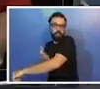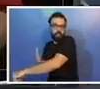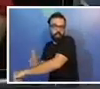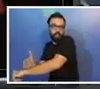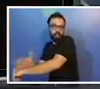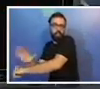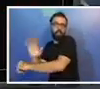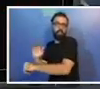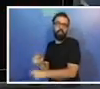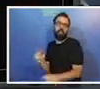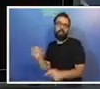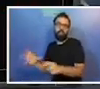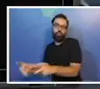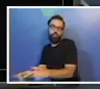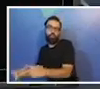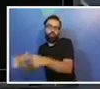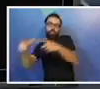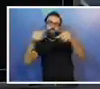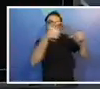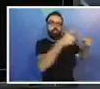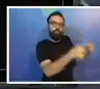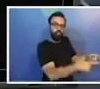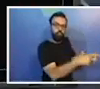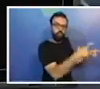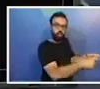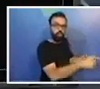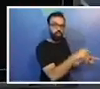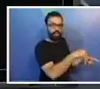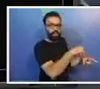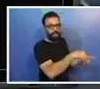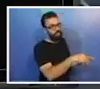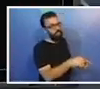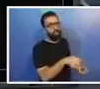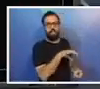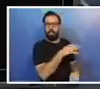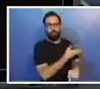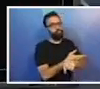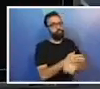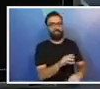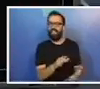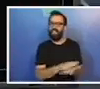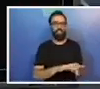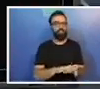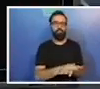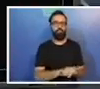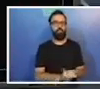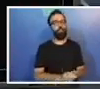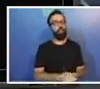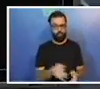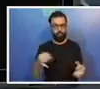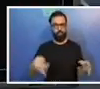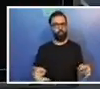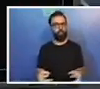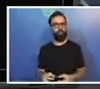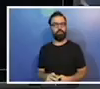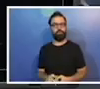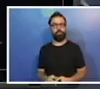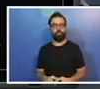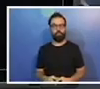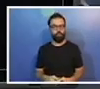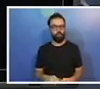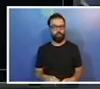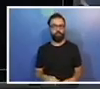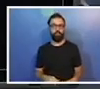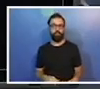sendo colocado em outra, que não fazia parte dele. É correto isso? Lembra das aulas